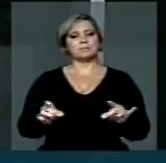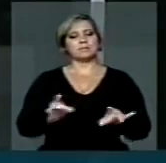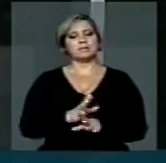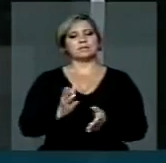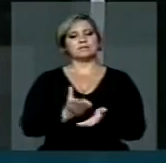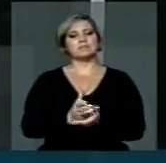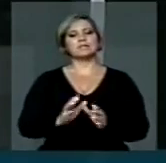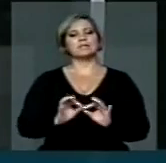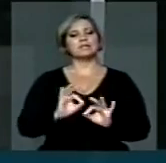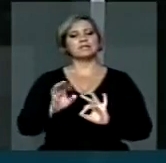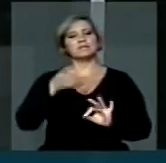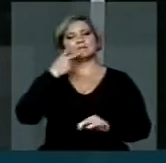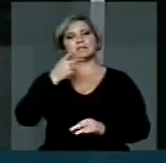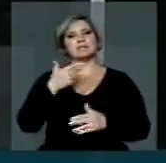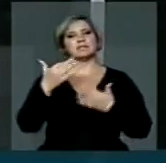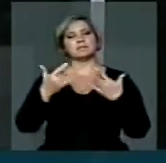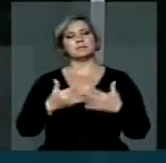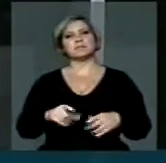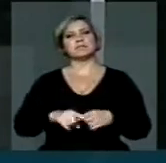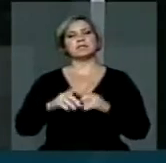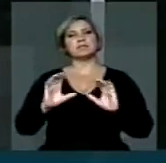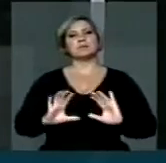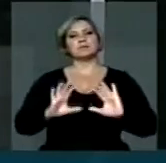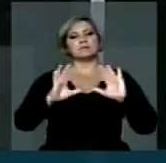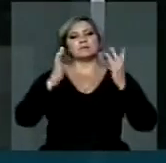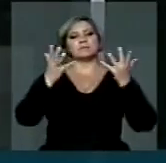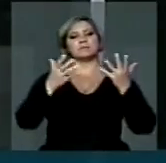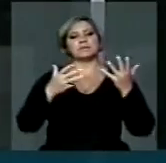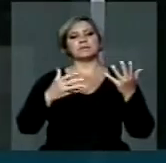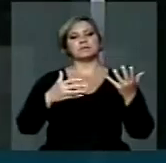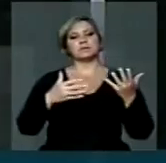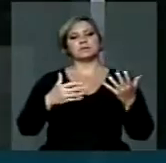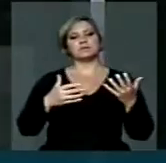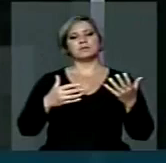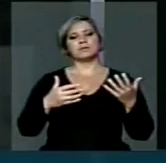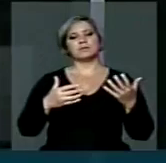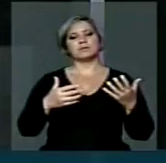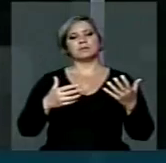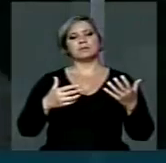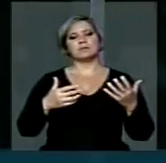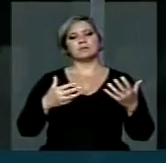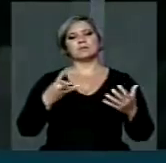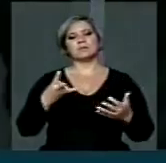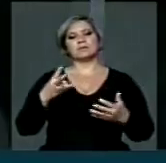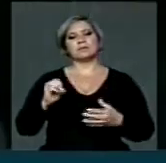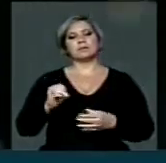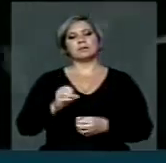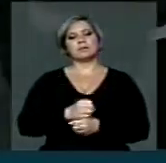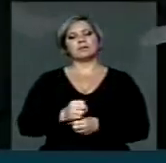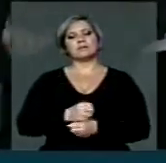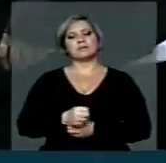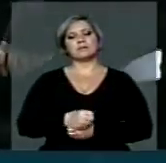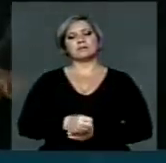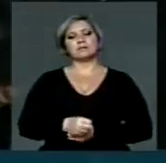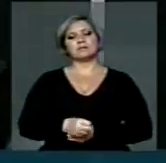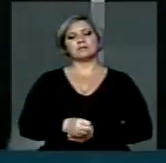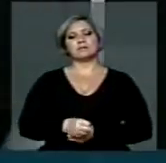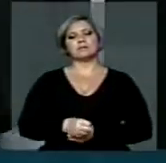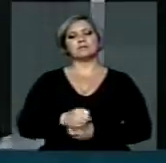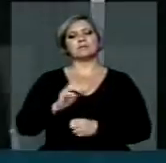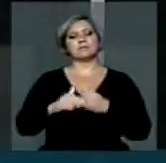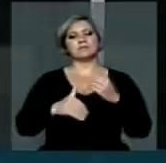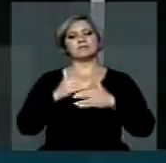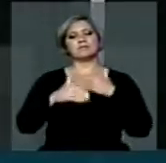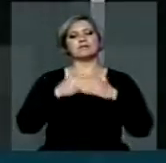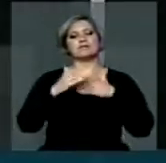aqui a nossa palavra, homenageando os 30 anos do movimento